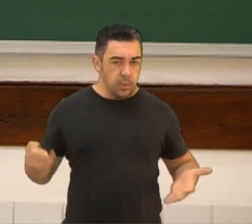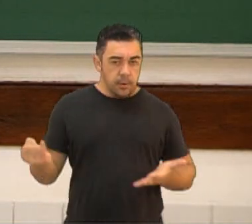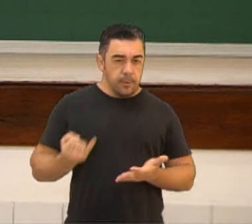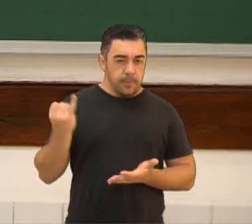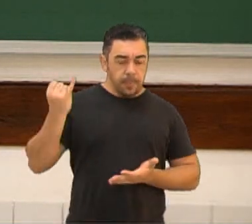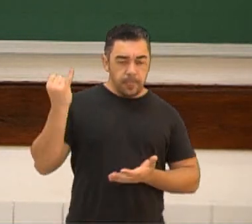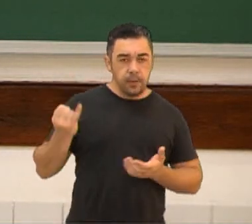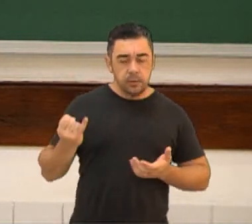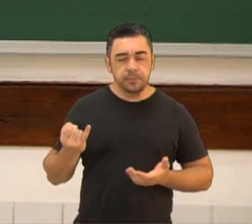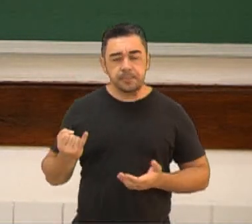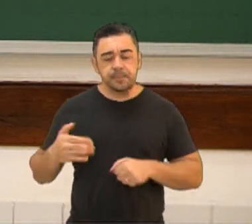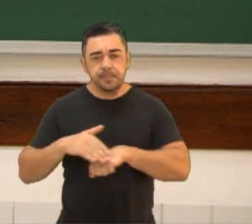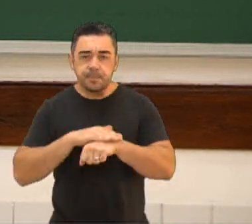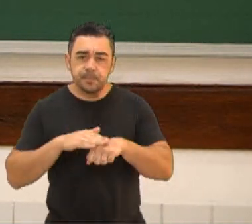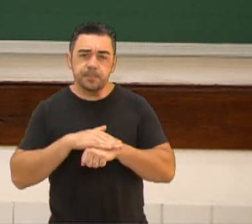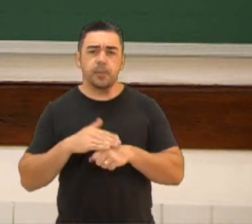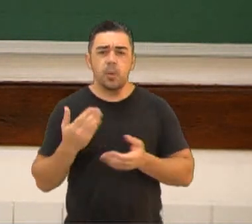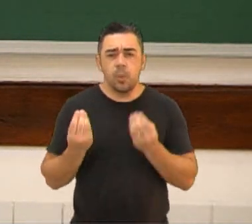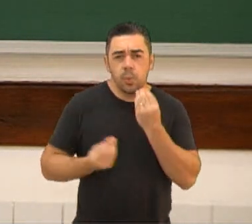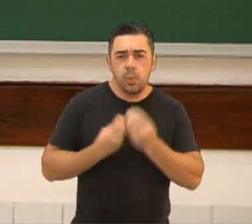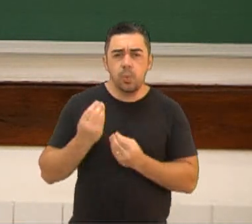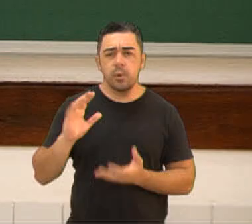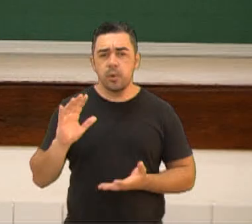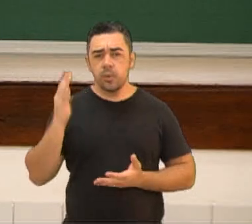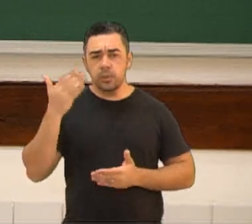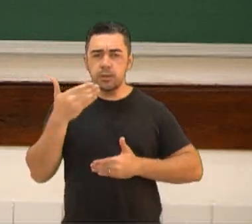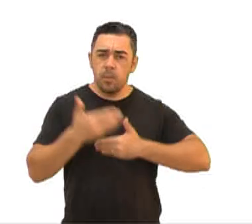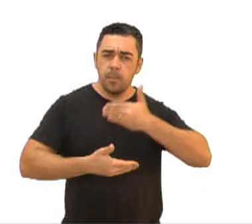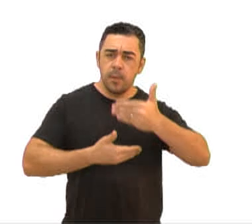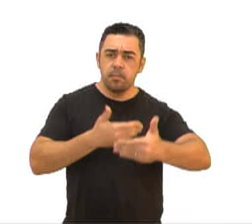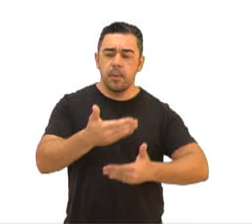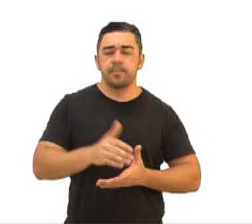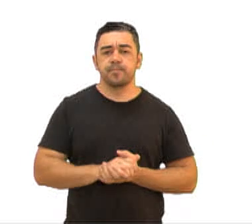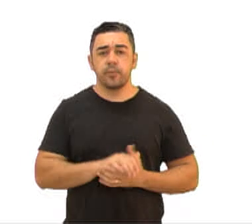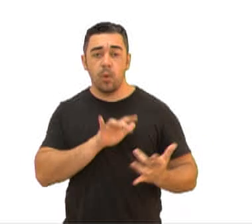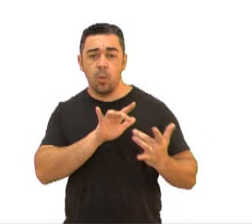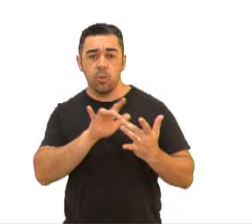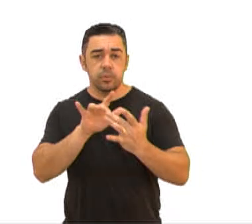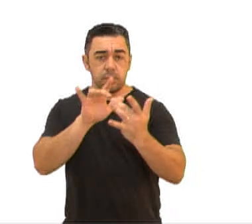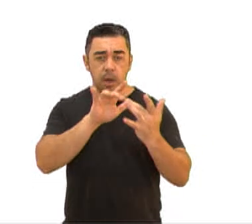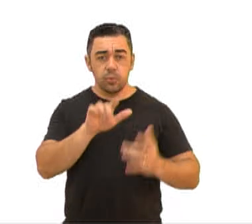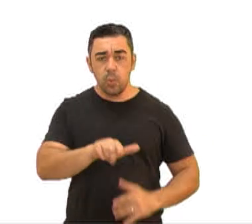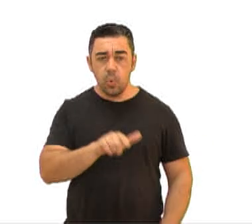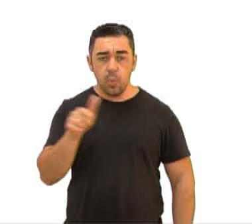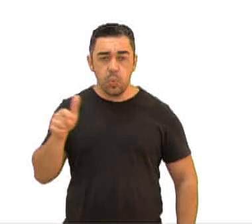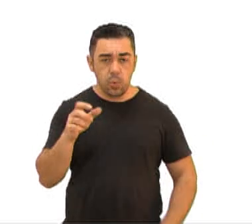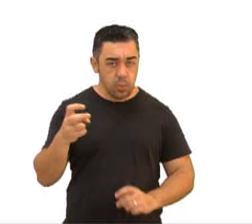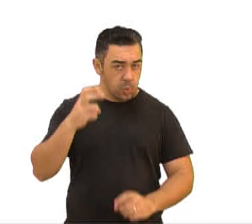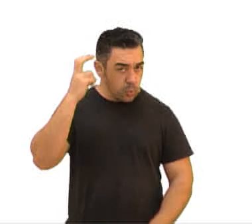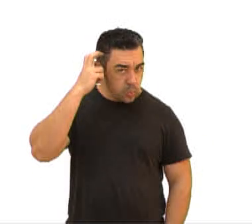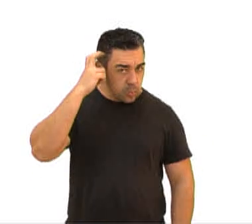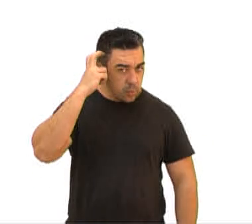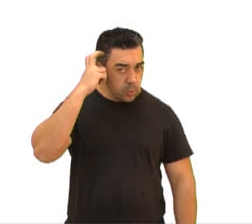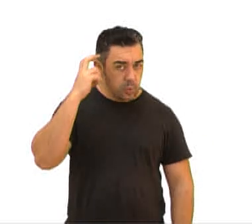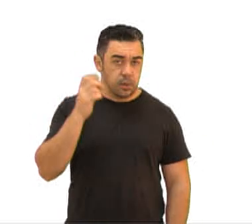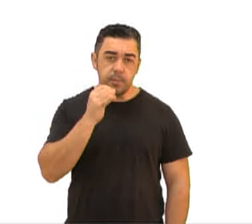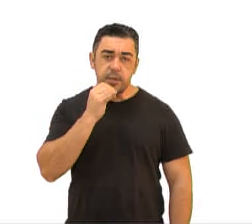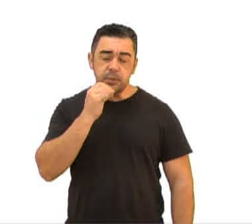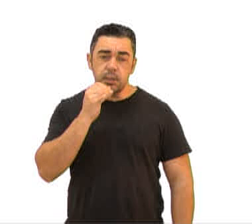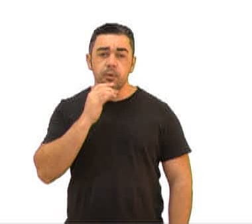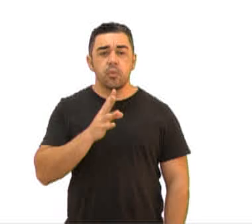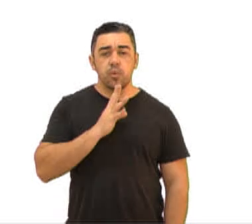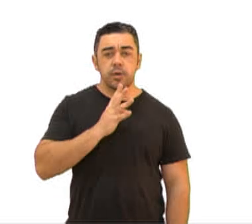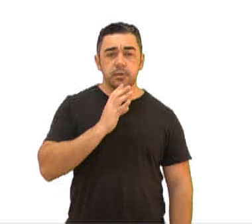gente falar sobre como é que tudo isso foi acontecer. Contatos com outras culturas. O contato com o